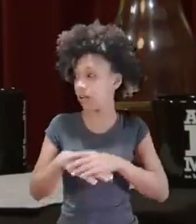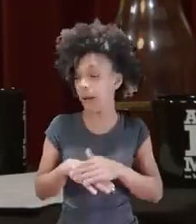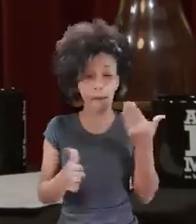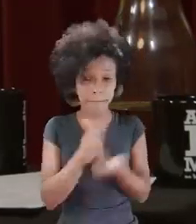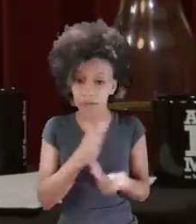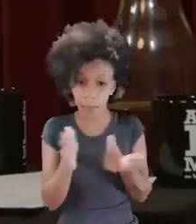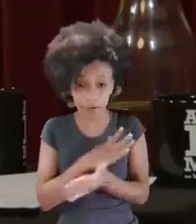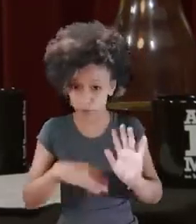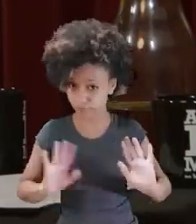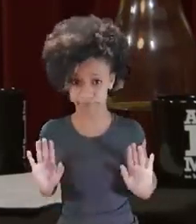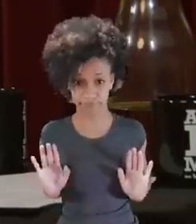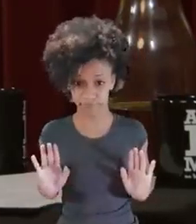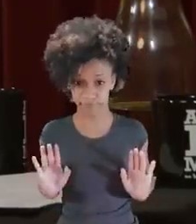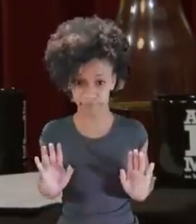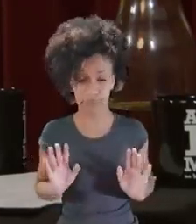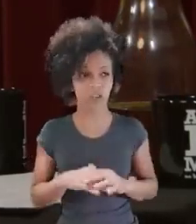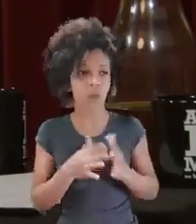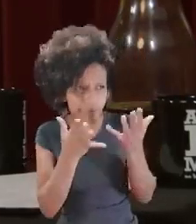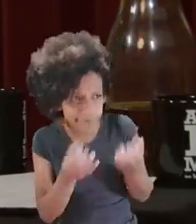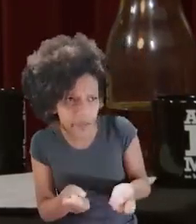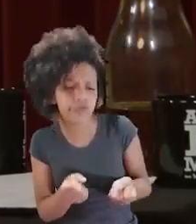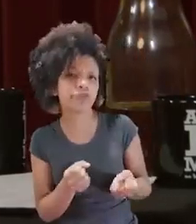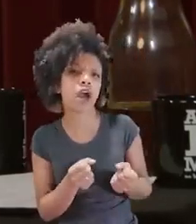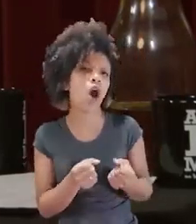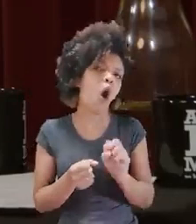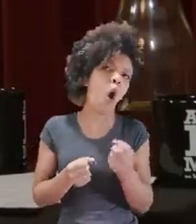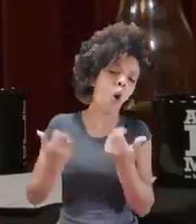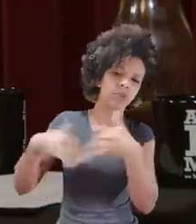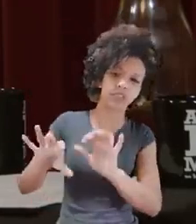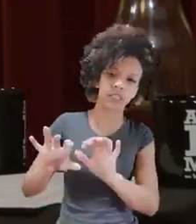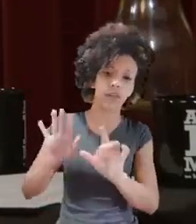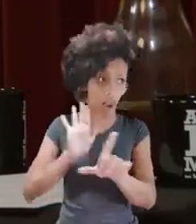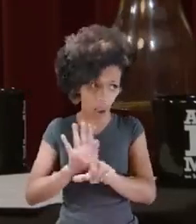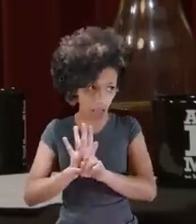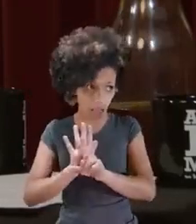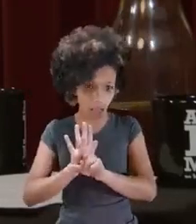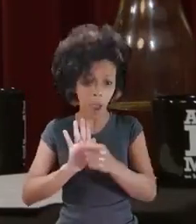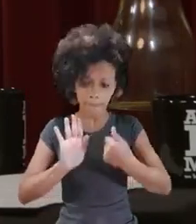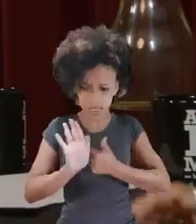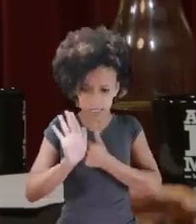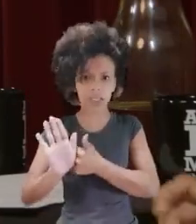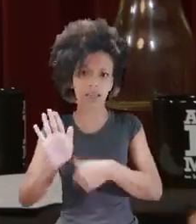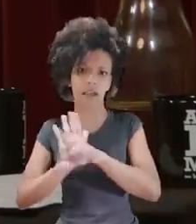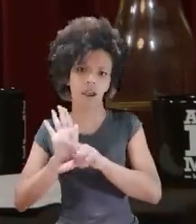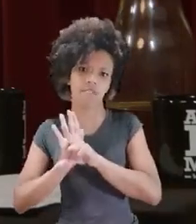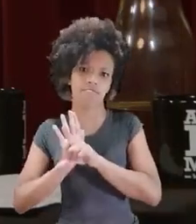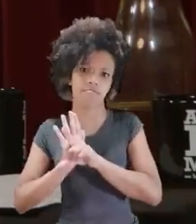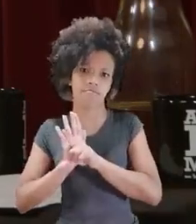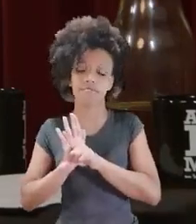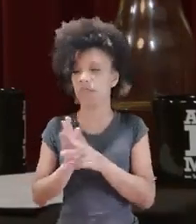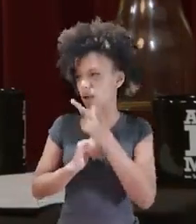maluco é técnico perdeu perdeu tipo assim por mais que você me conta alguma coisa enquanto isso é lei eu tenho que cumprir Allen